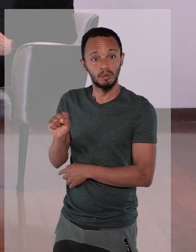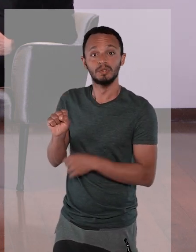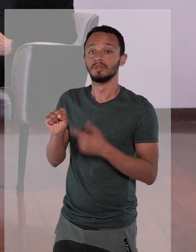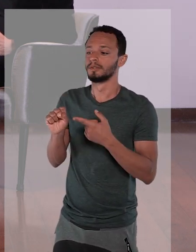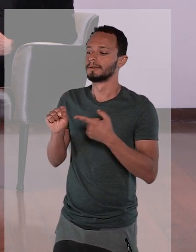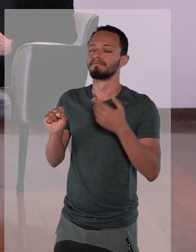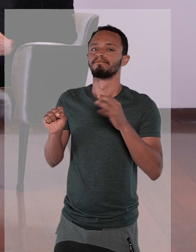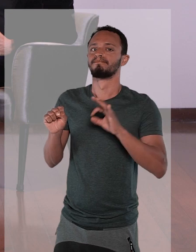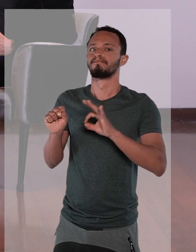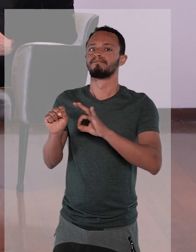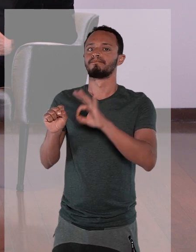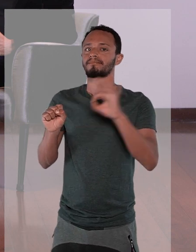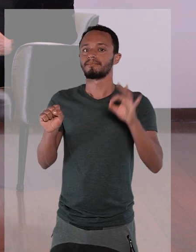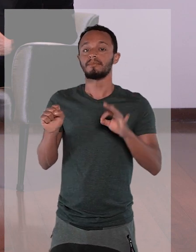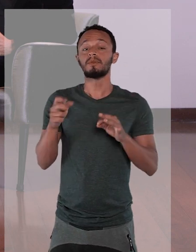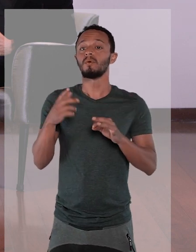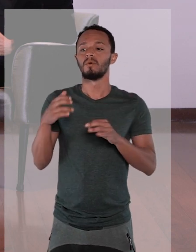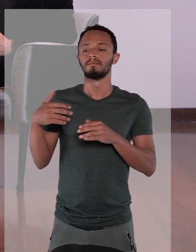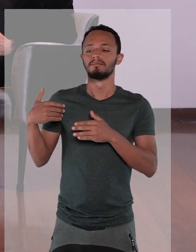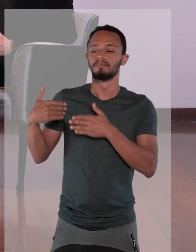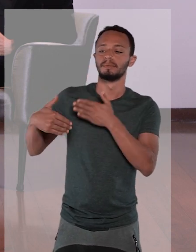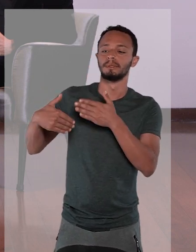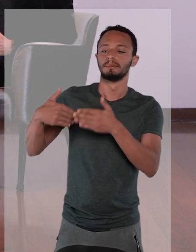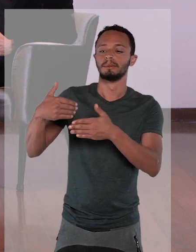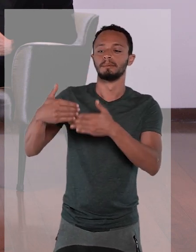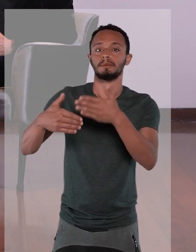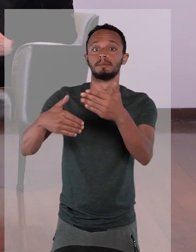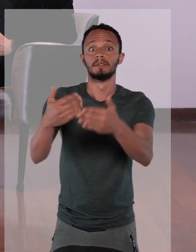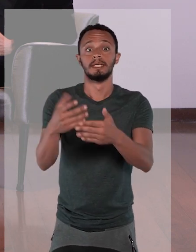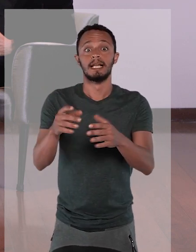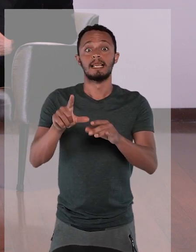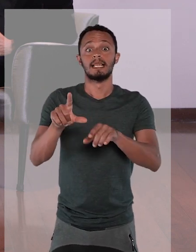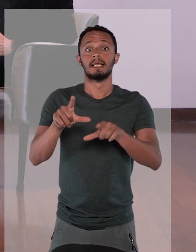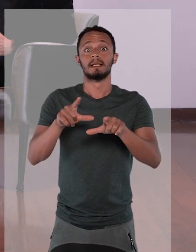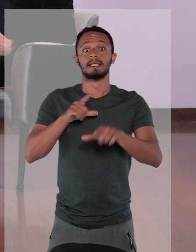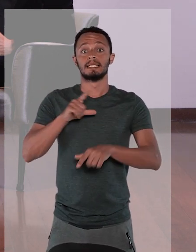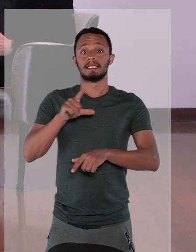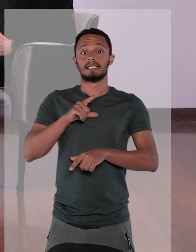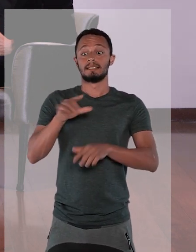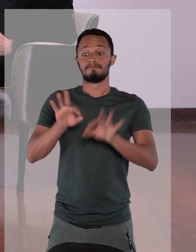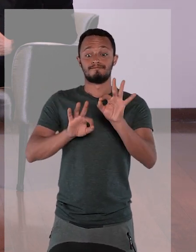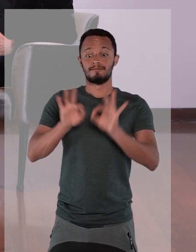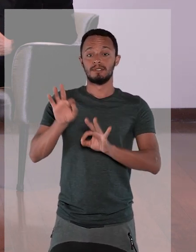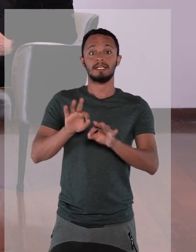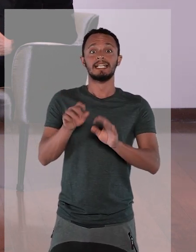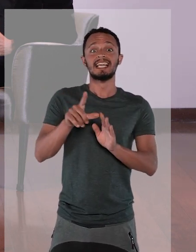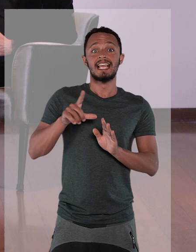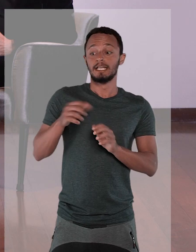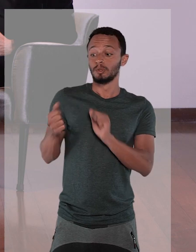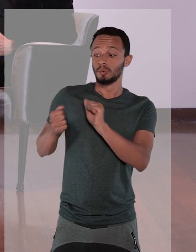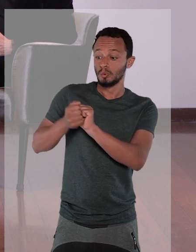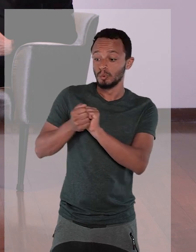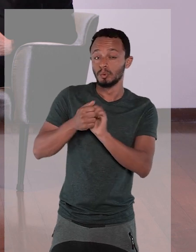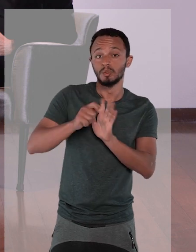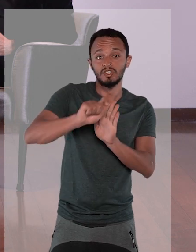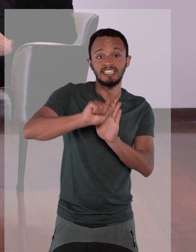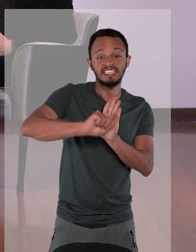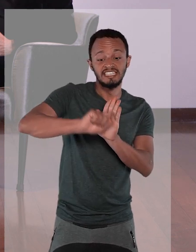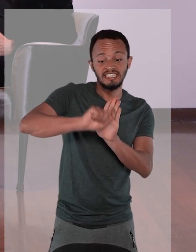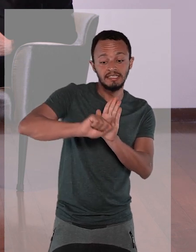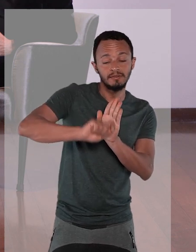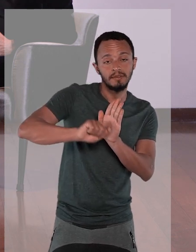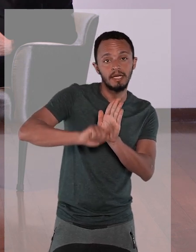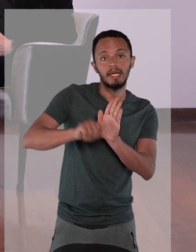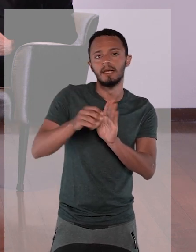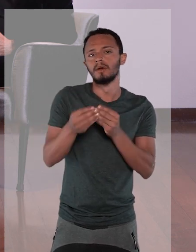temos uma tarefa a fazer depois desse período. Temos que escrever alguma coisa juntos, né, das nossas